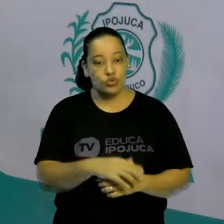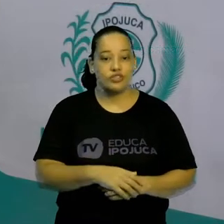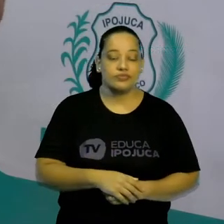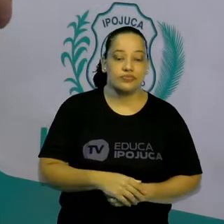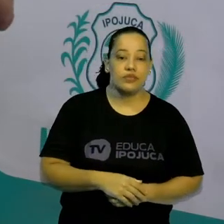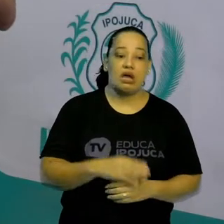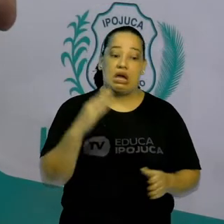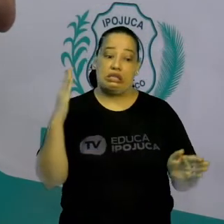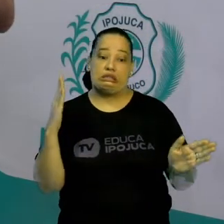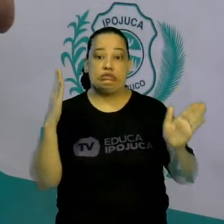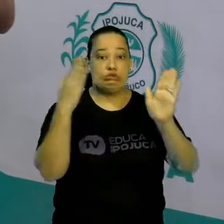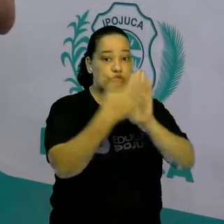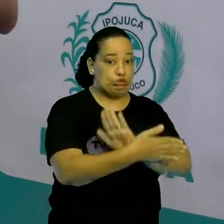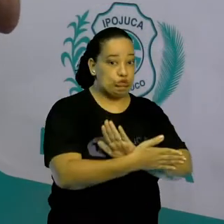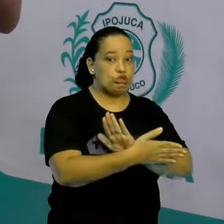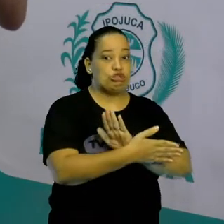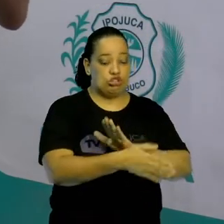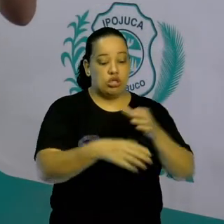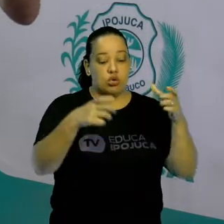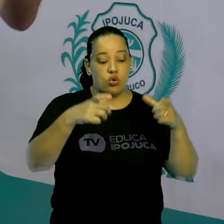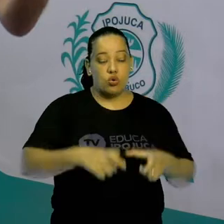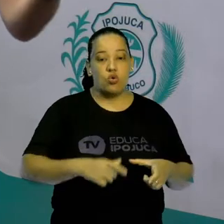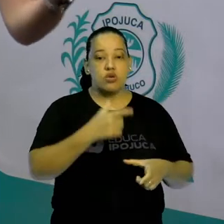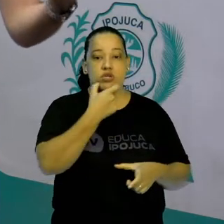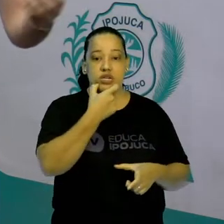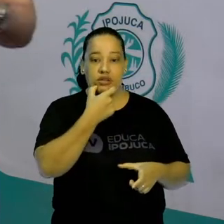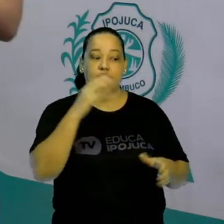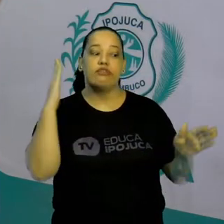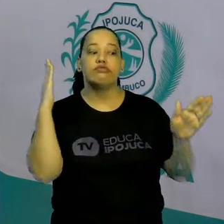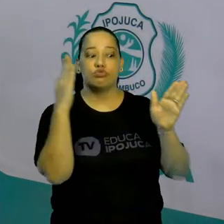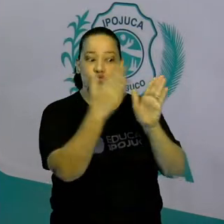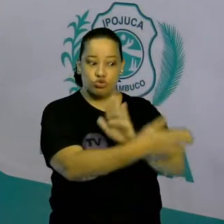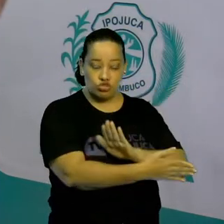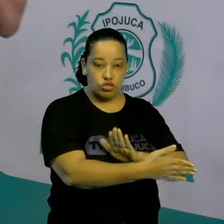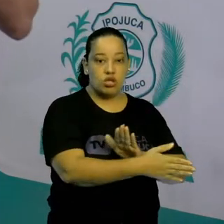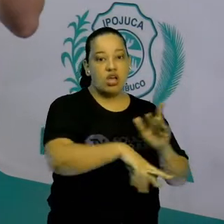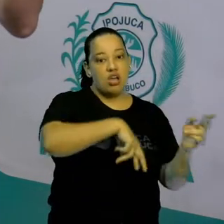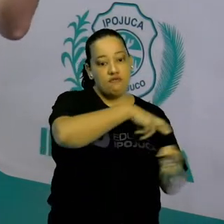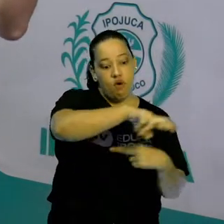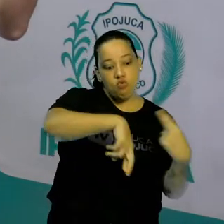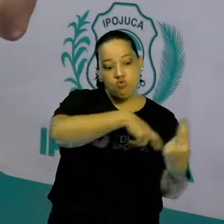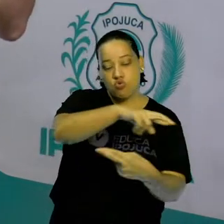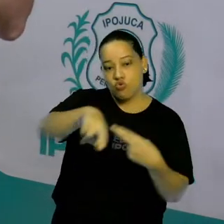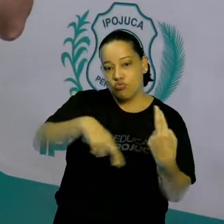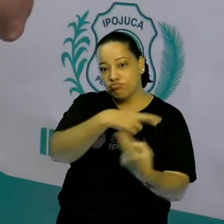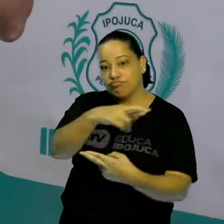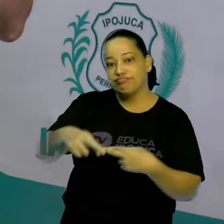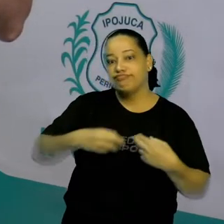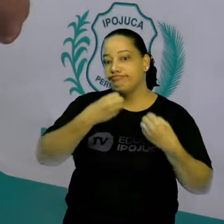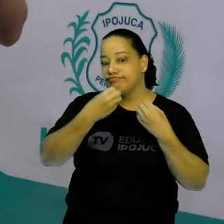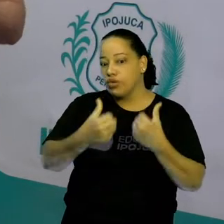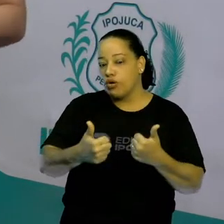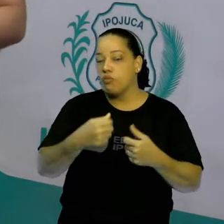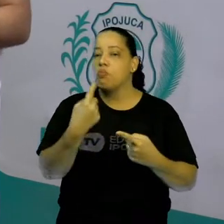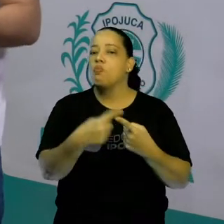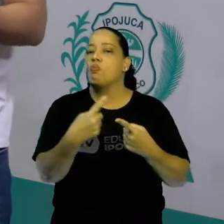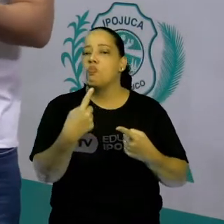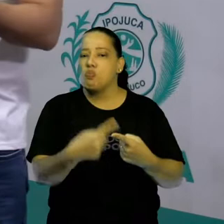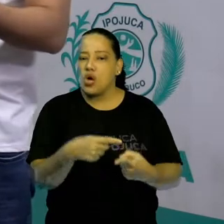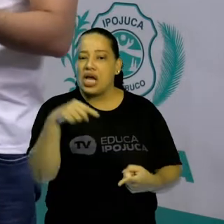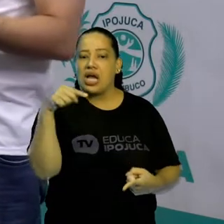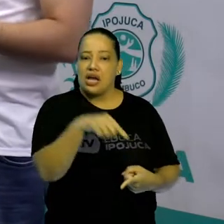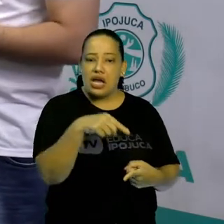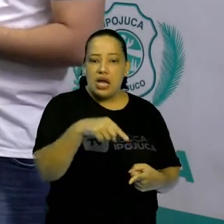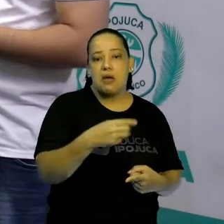guerra. Por isso foi conhecido como Revolução Gloriosa, que não houve derramamento de sangue, não houve morte, tá? E quem